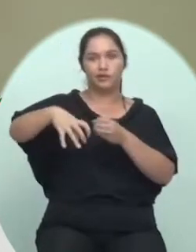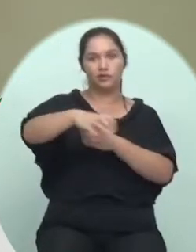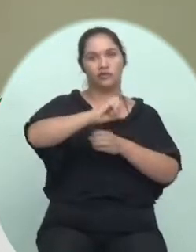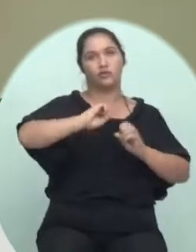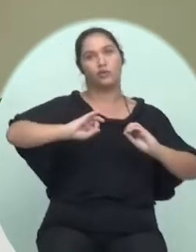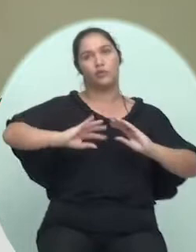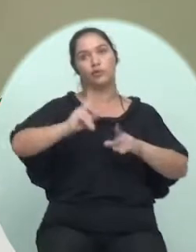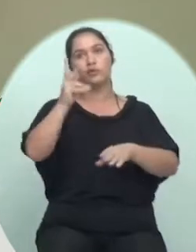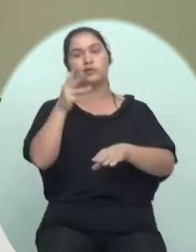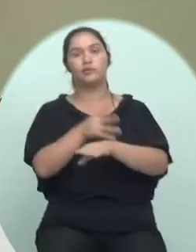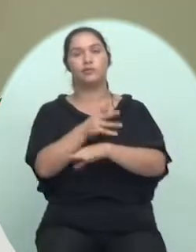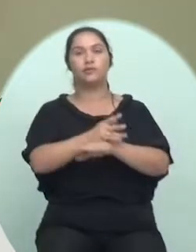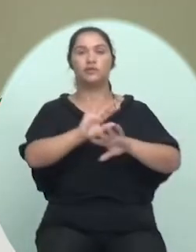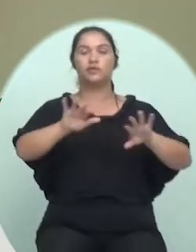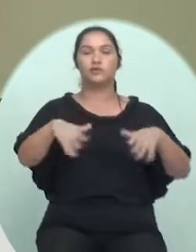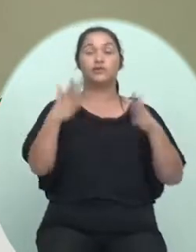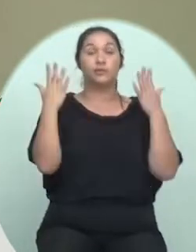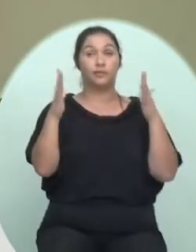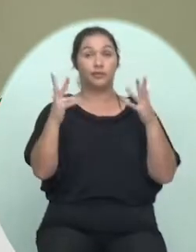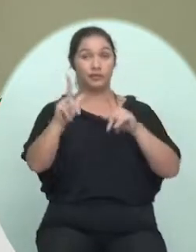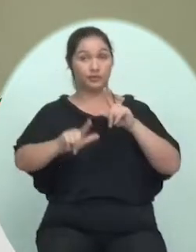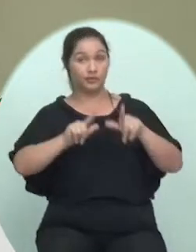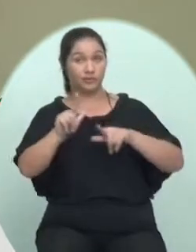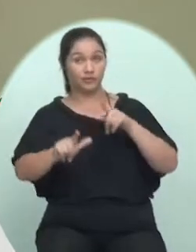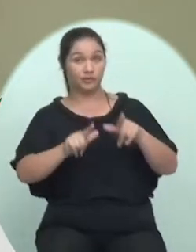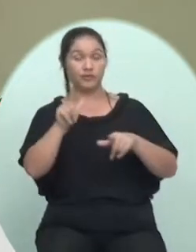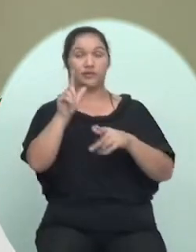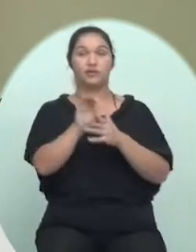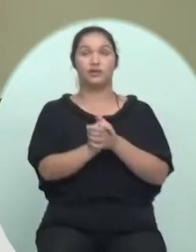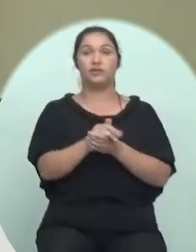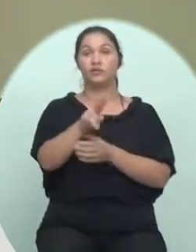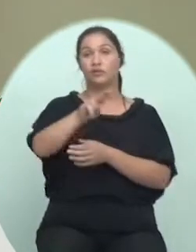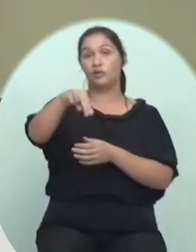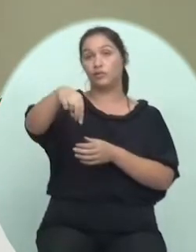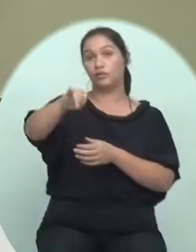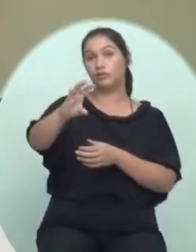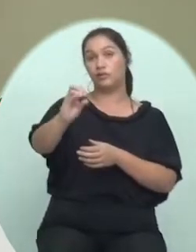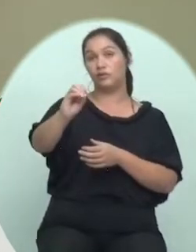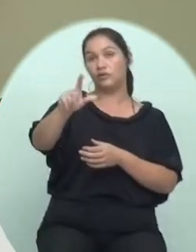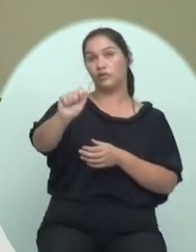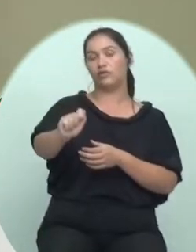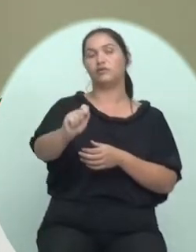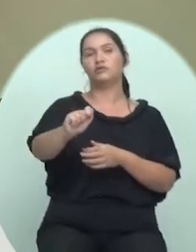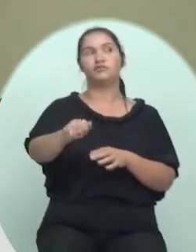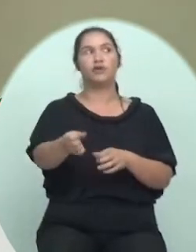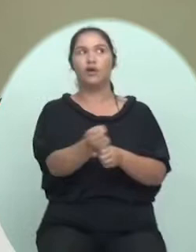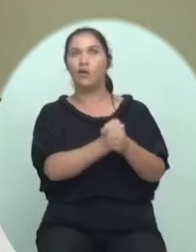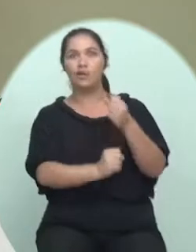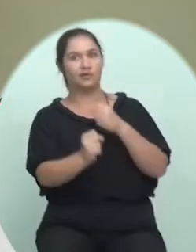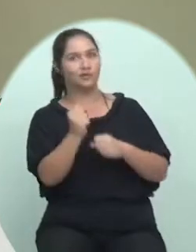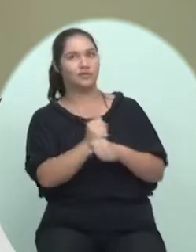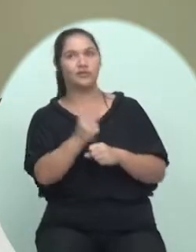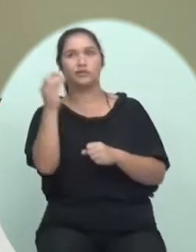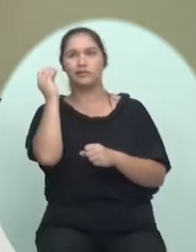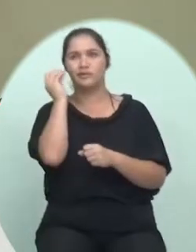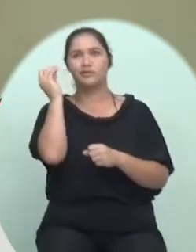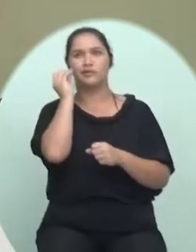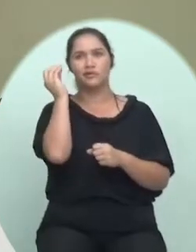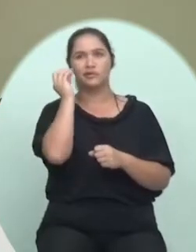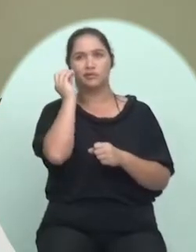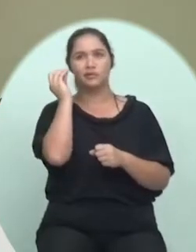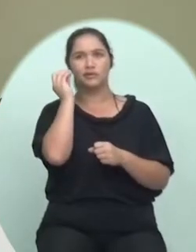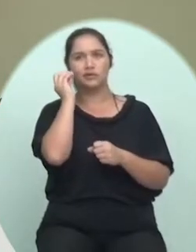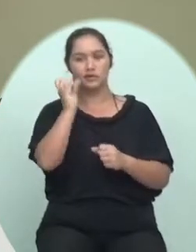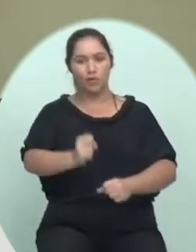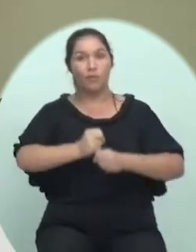trabalho para o Nicola Martins, né, que vai ser nós tentamos muito isso aqui ano passado, né, para defender os bolsistas, os